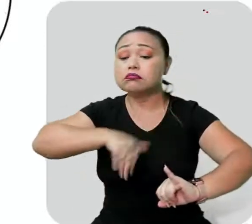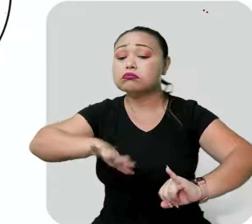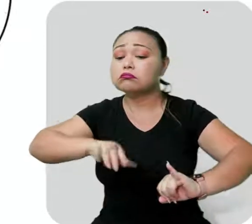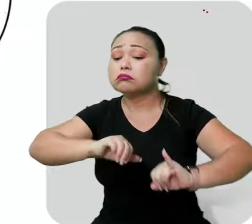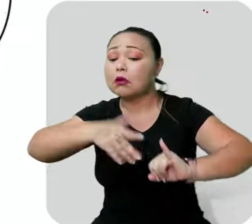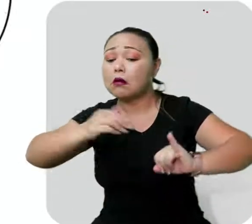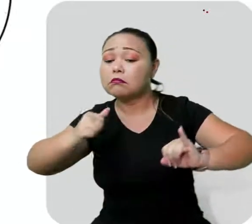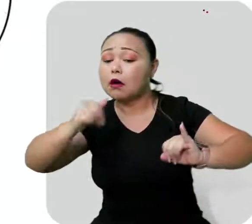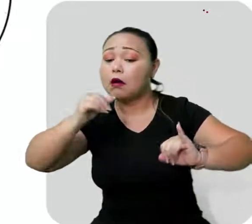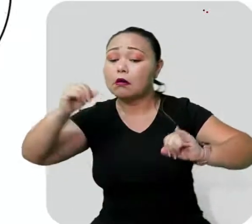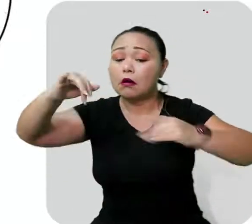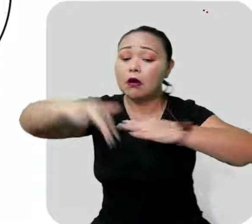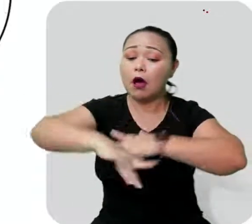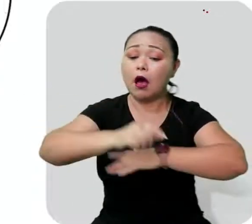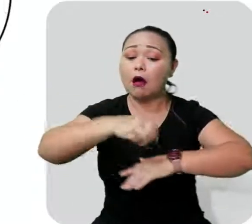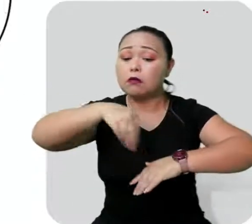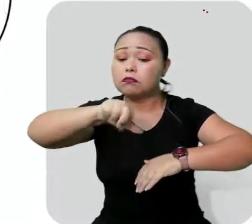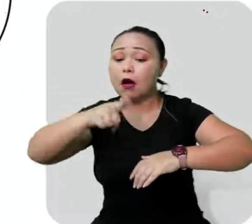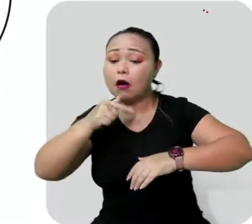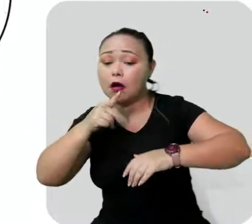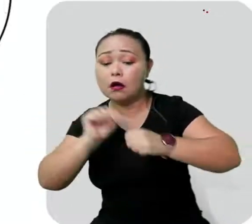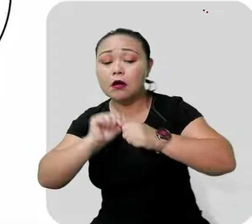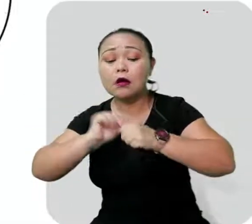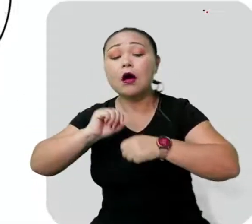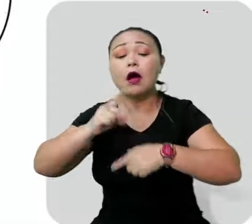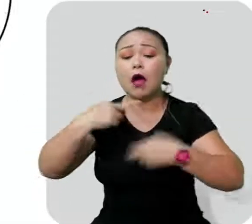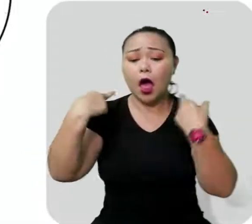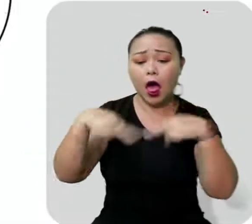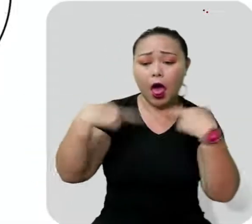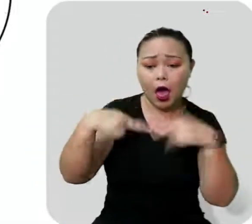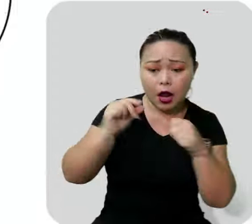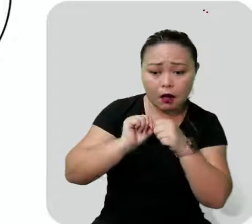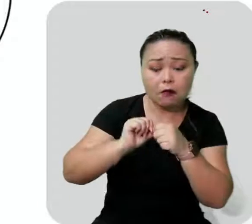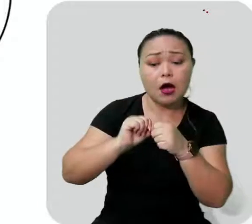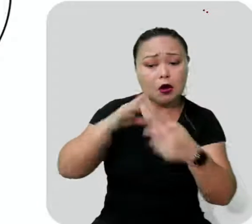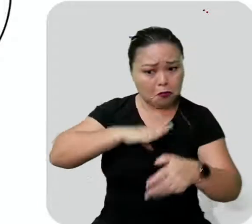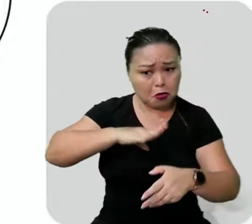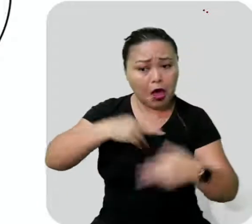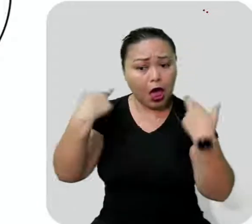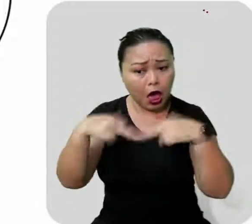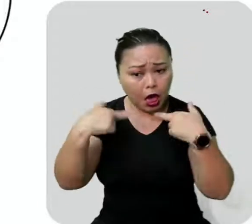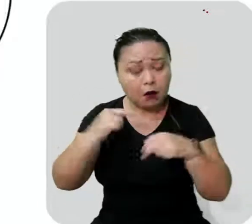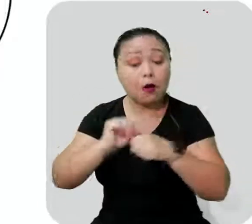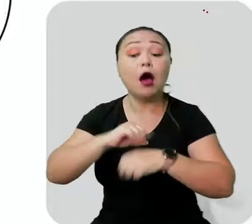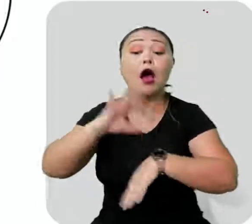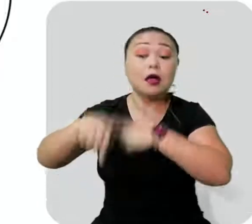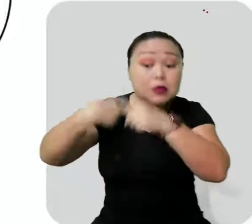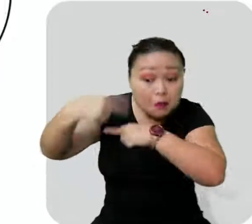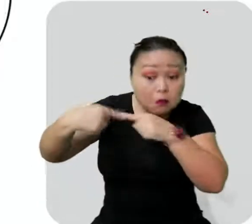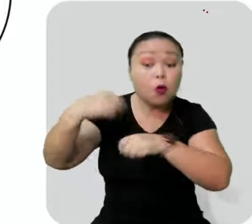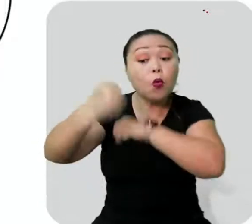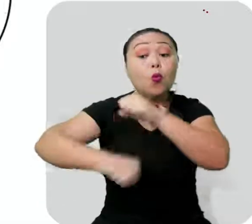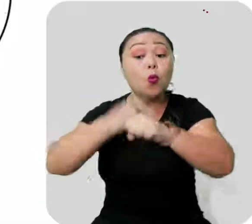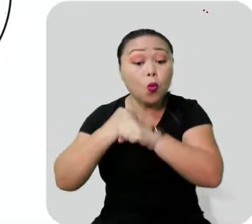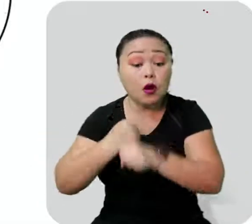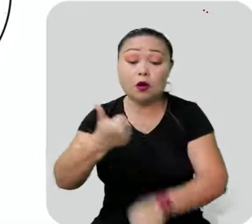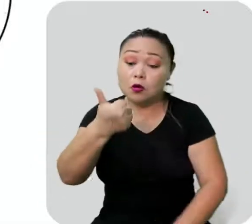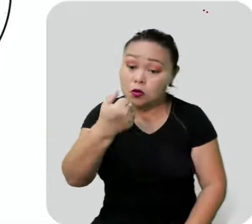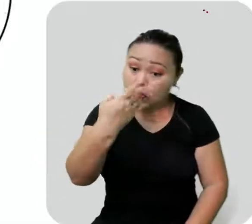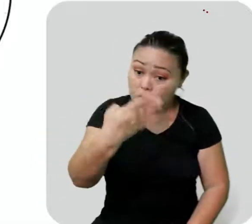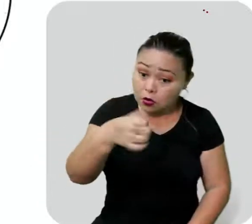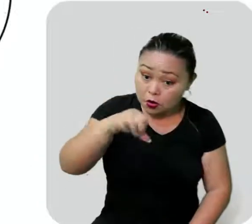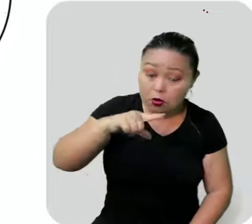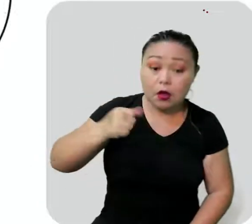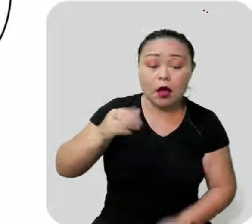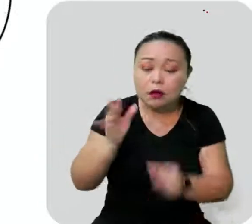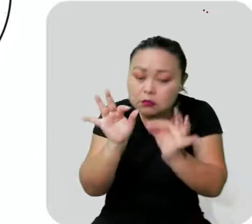eles protestaram e no ande um ano de 1494 é criado além de Tordesilhas ou seja